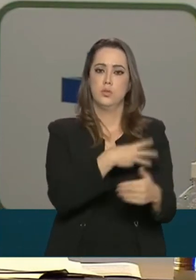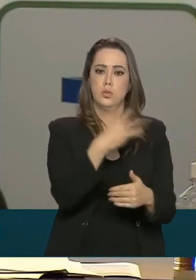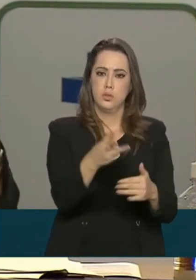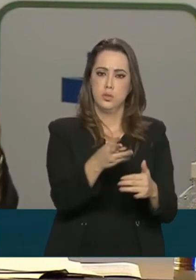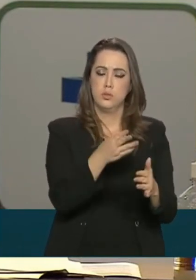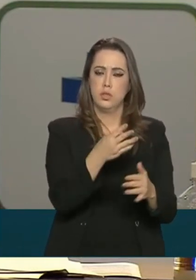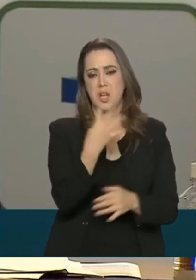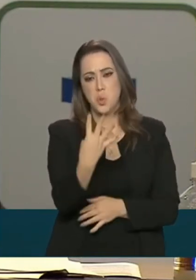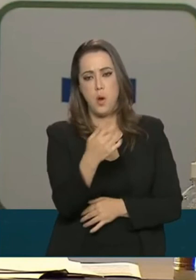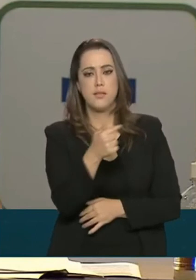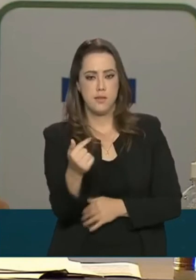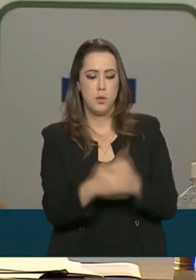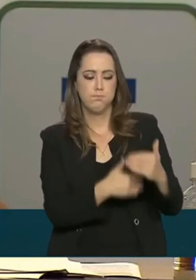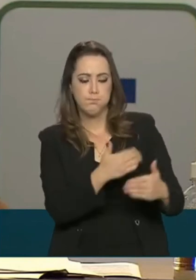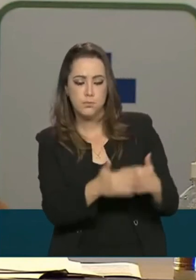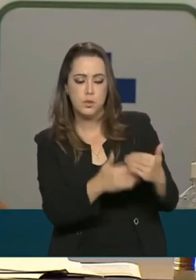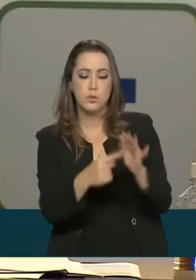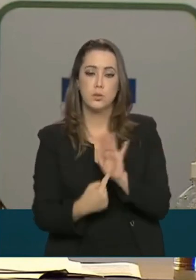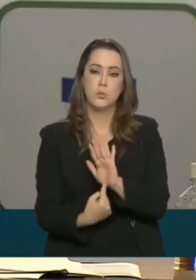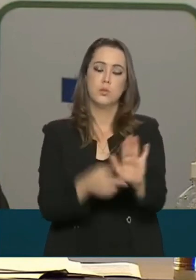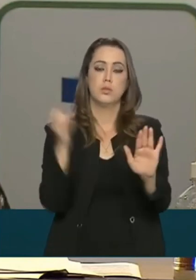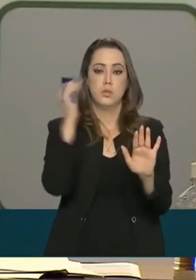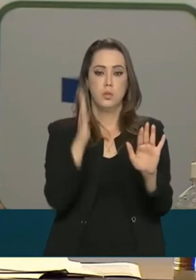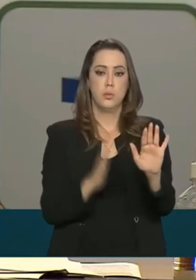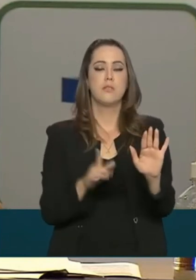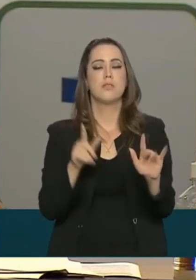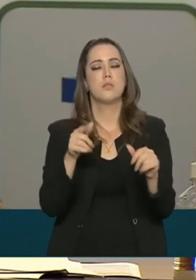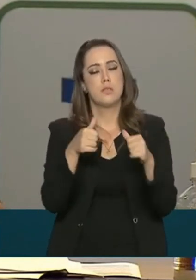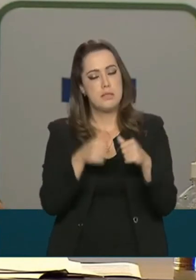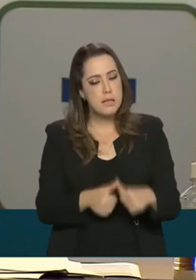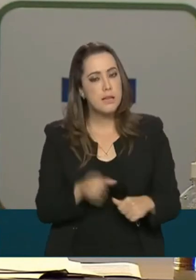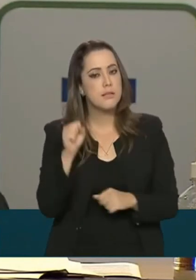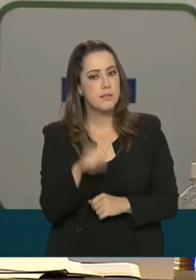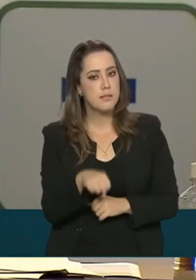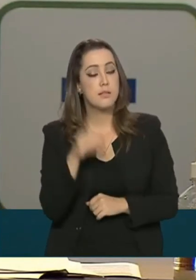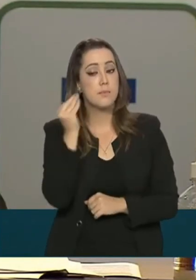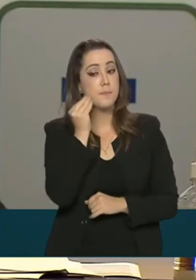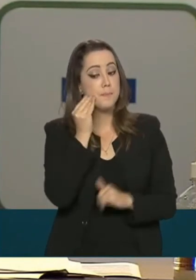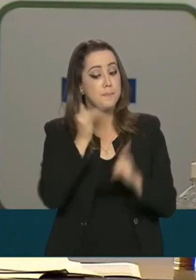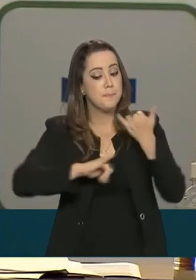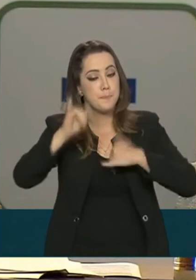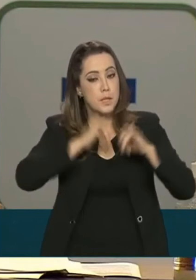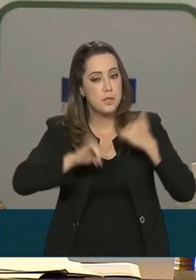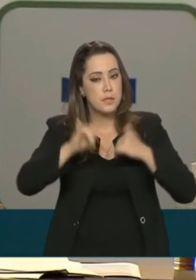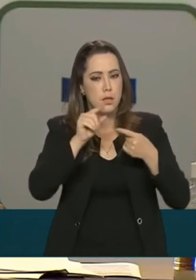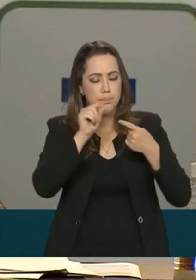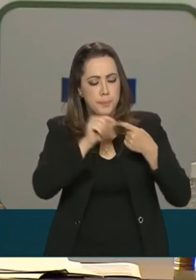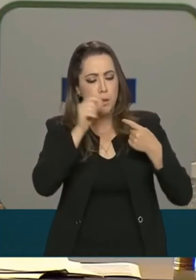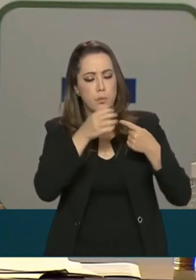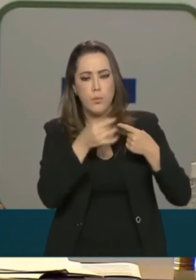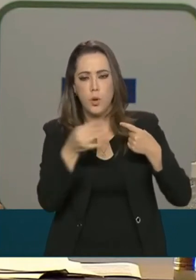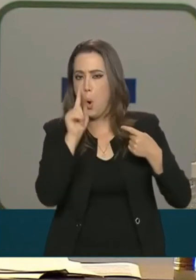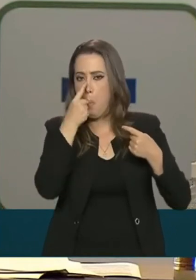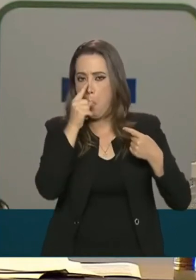4 semanas, o que mostra que o Brasil está testando cada vez mais, uma evolução